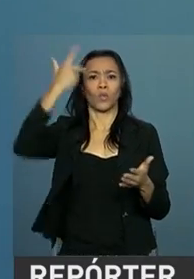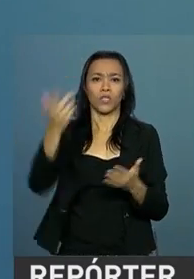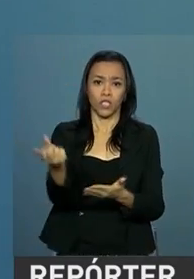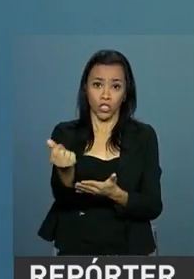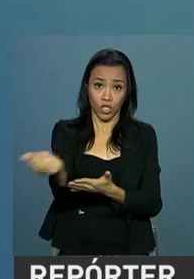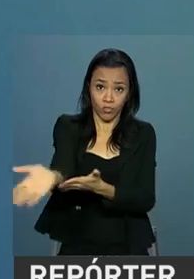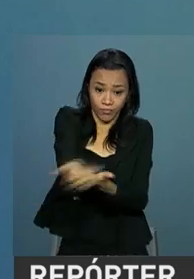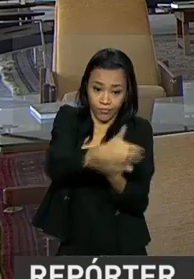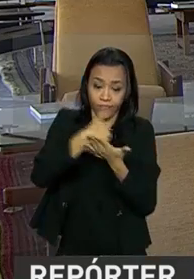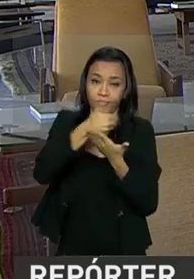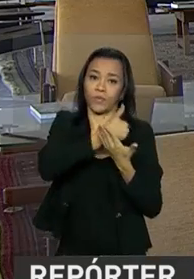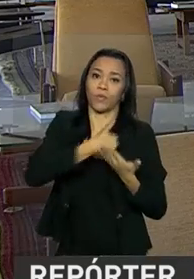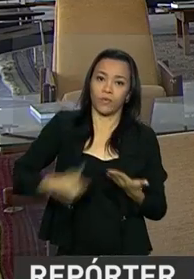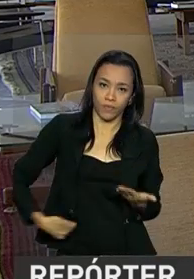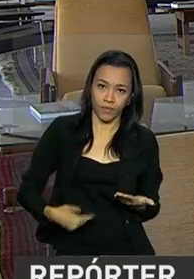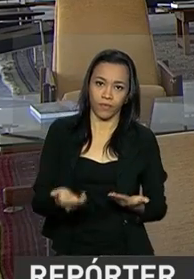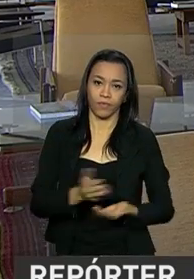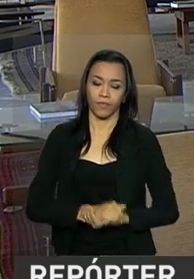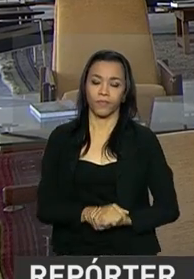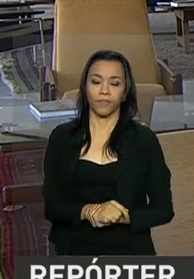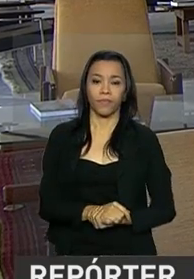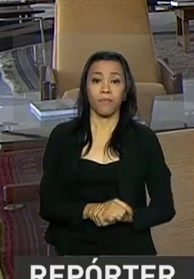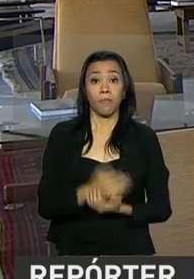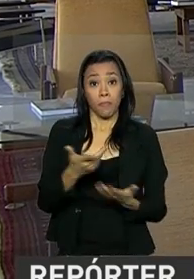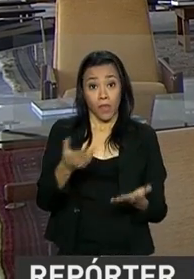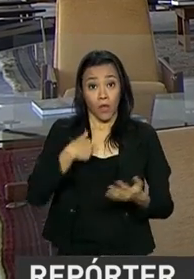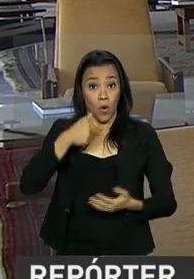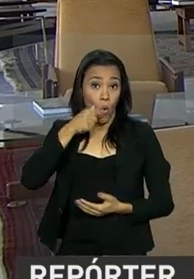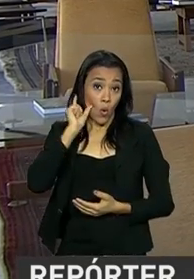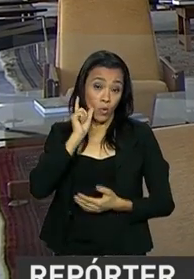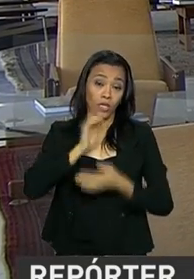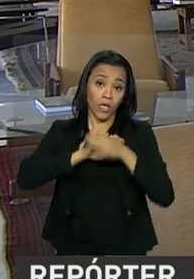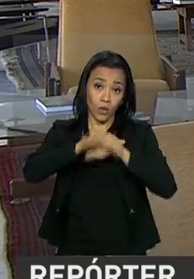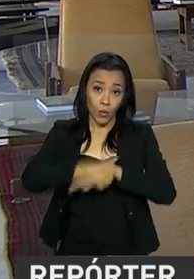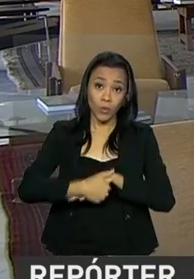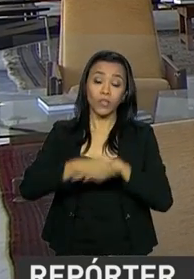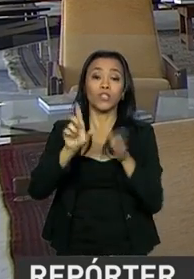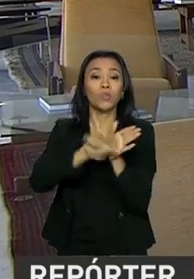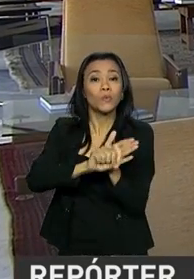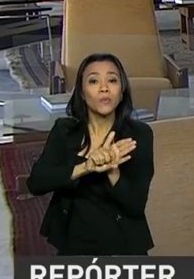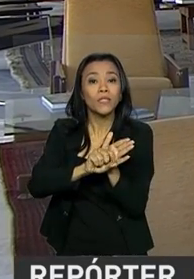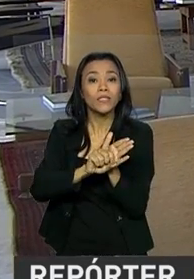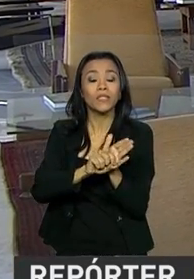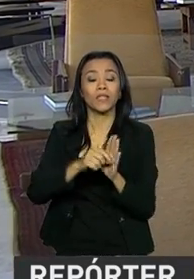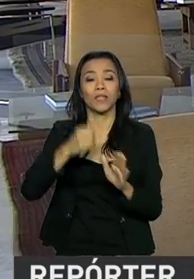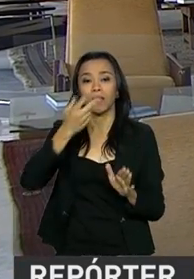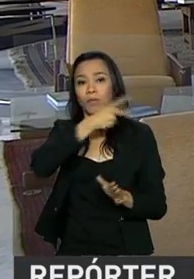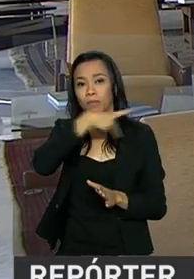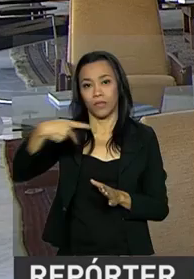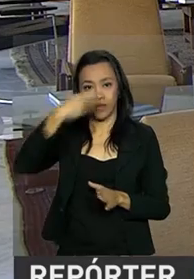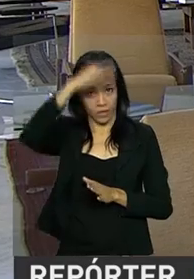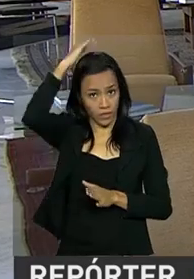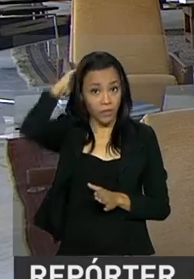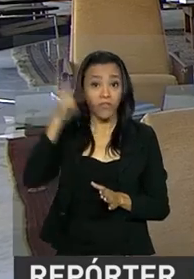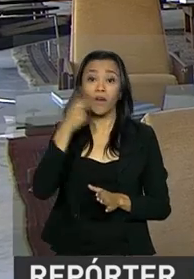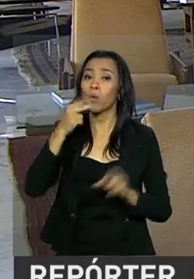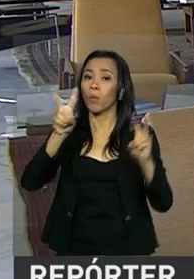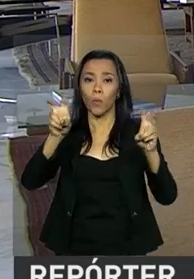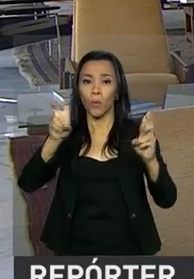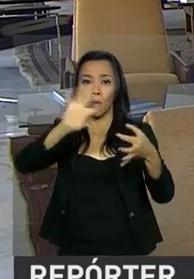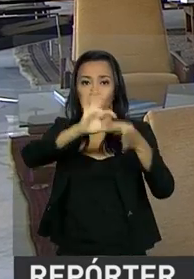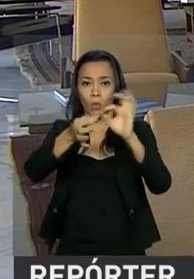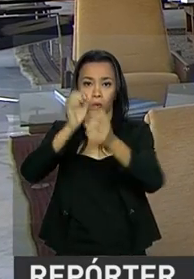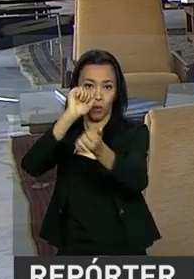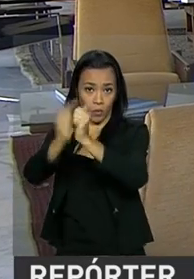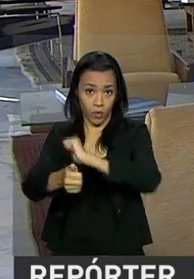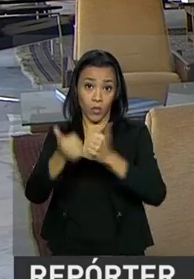imposto se for necessário E ontem à noite pelo Twitter o presidente em exercício Michel Temer falou sobre as Olimpíadas que começam no